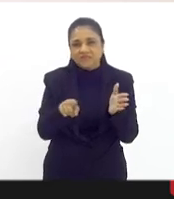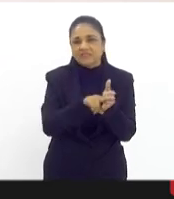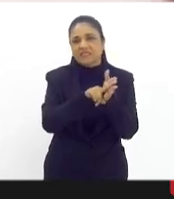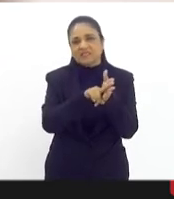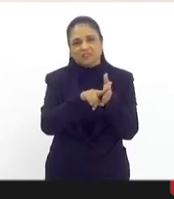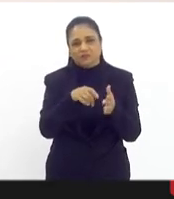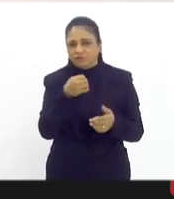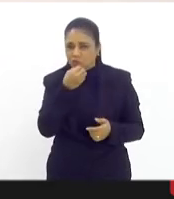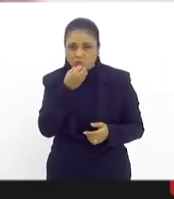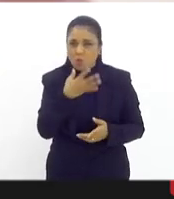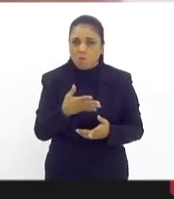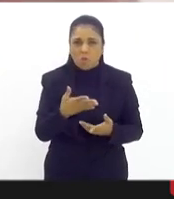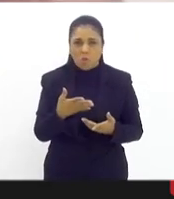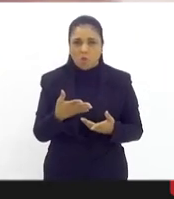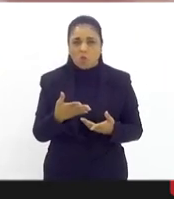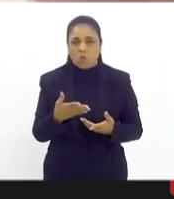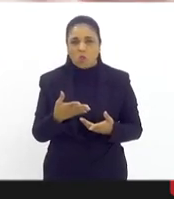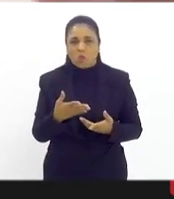não é...